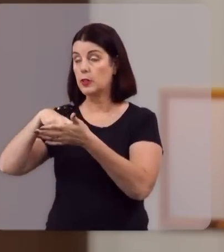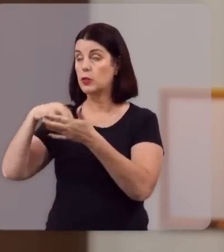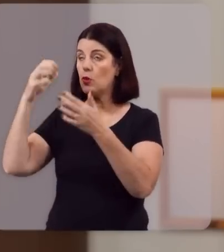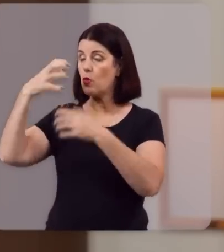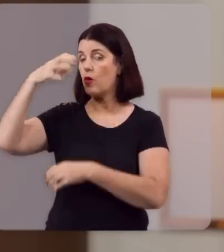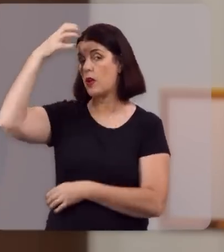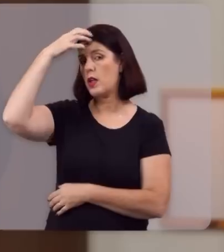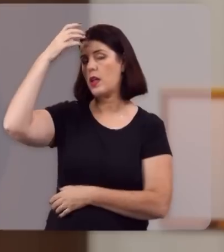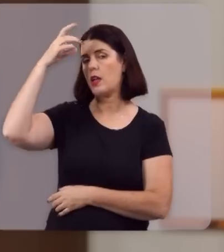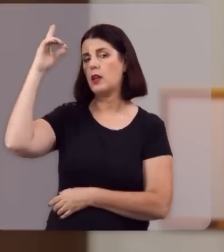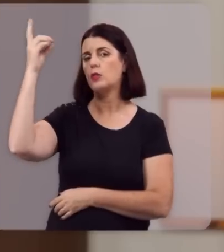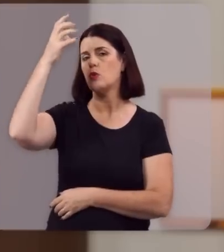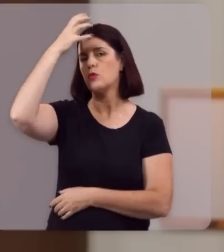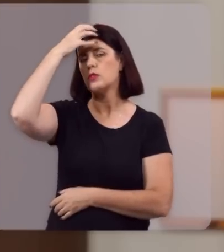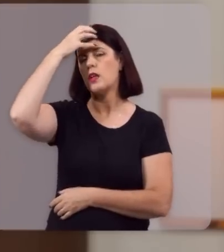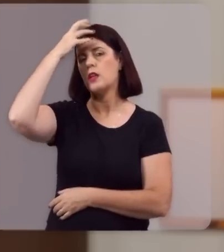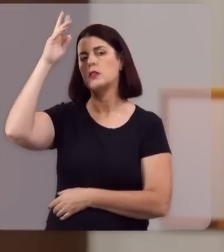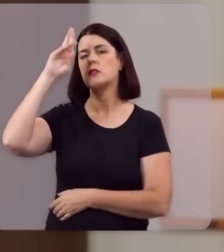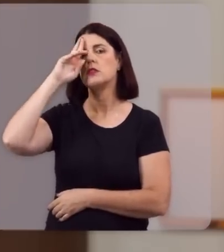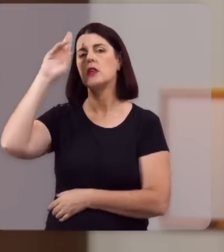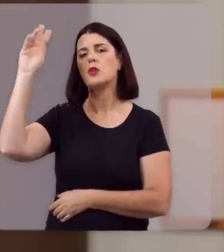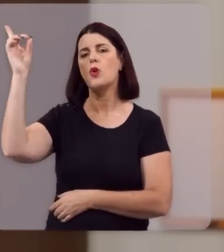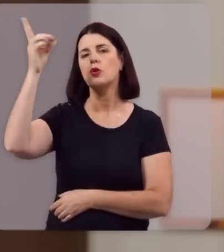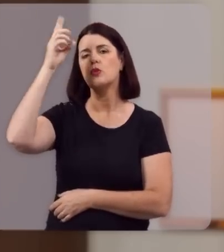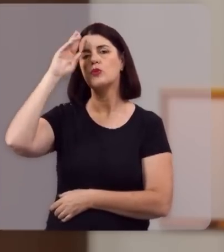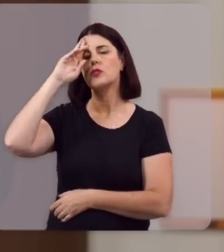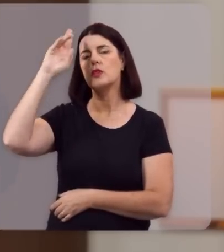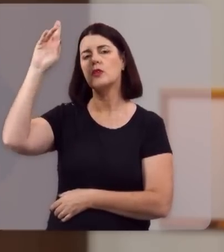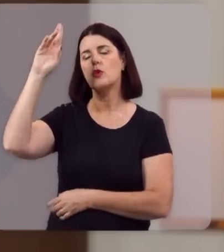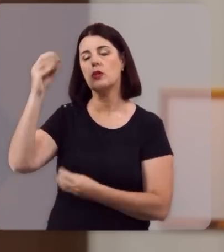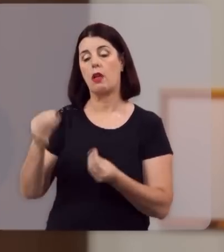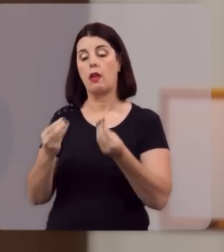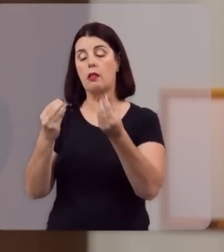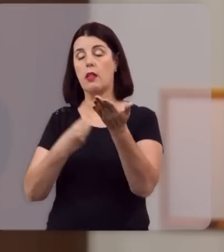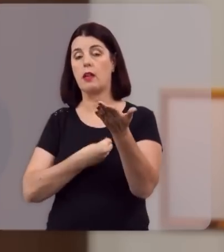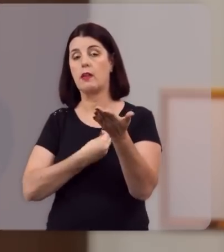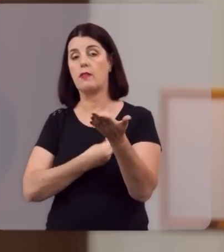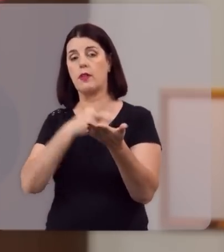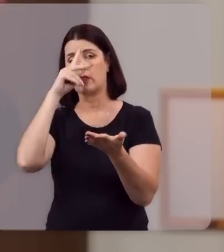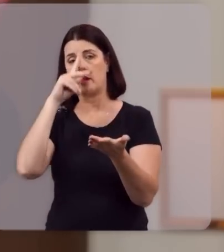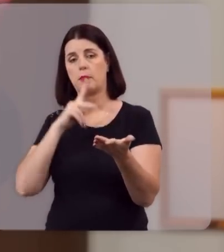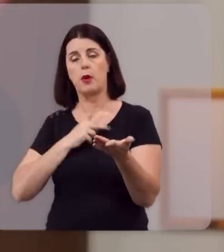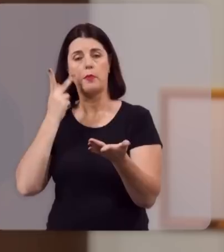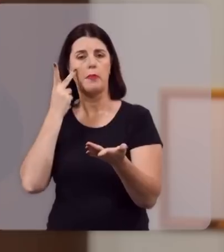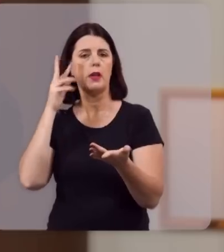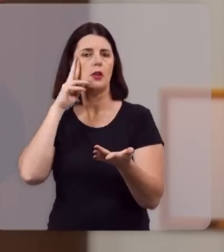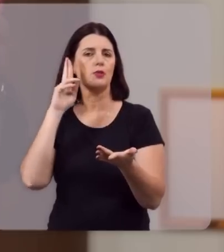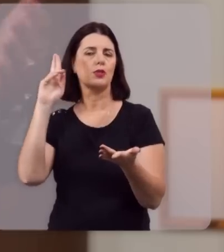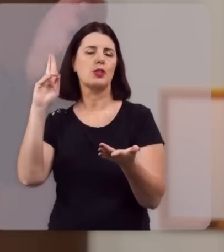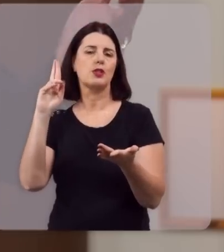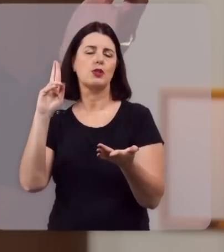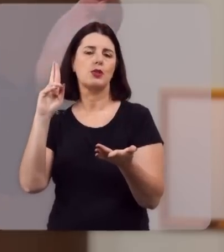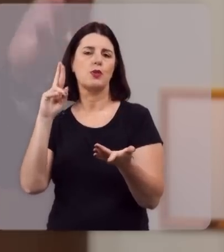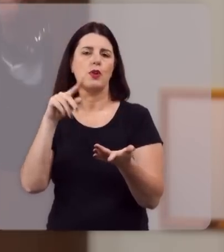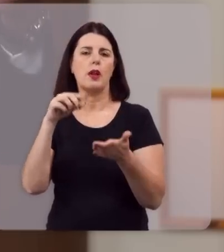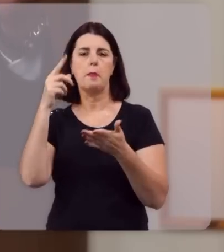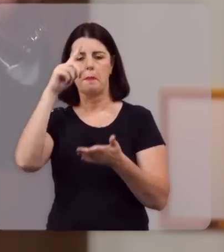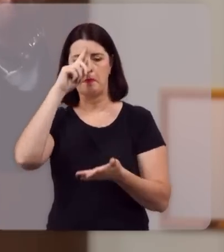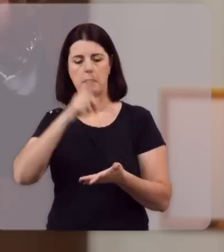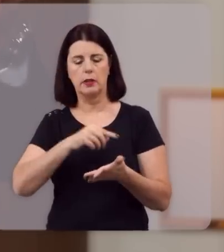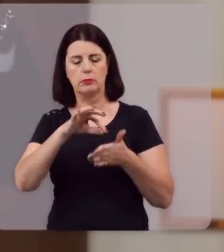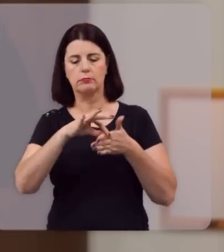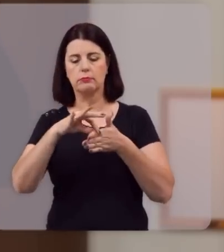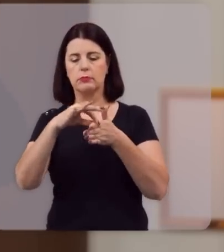se prostra Diante do Rei dos reis do senhor dos Senhores que hoje você entregue a sua vida ao Senhor para que ele